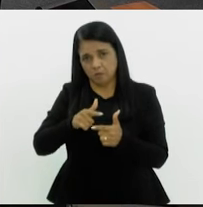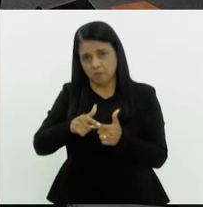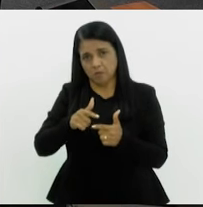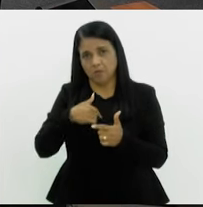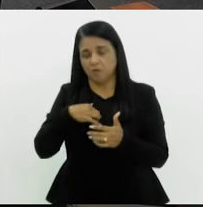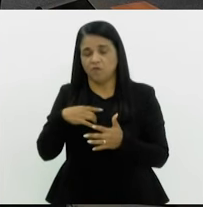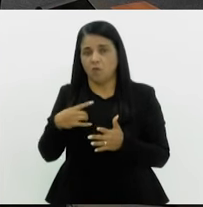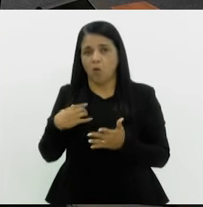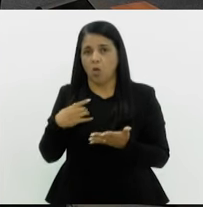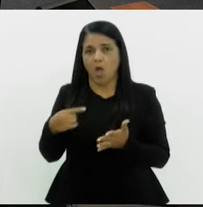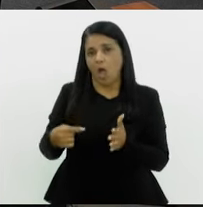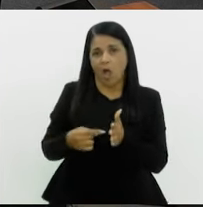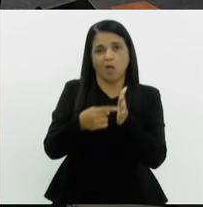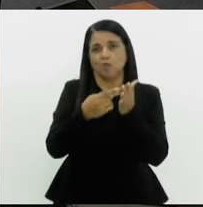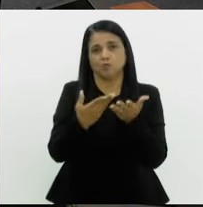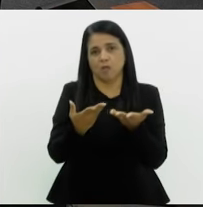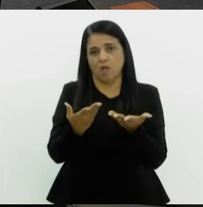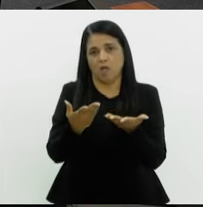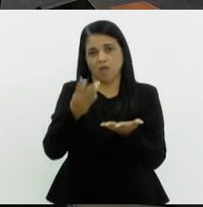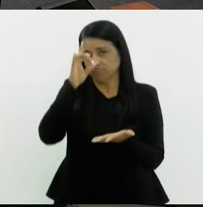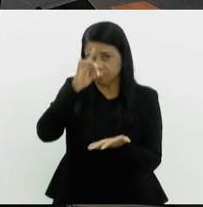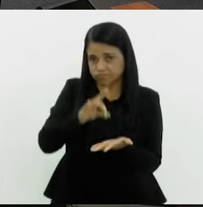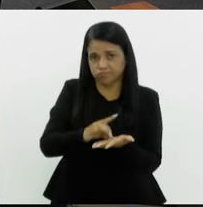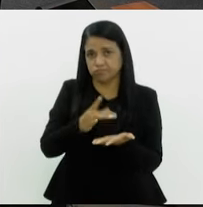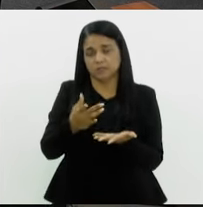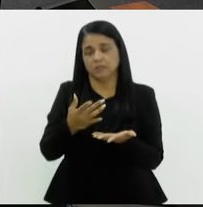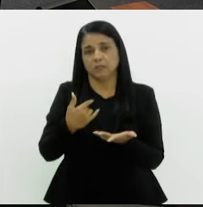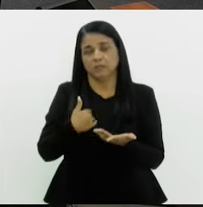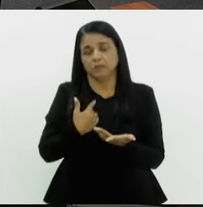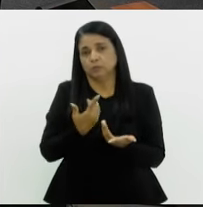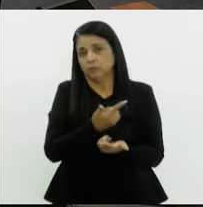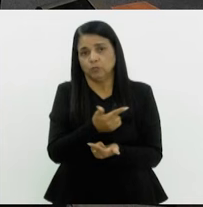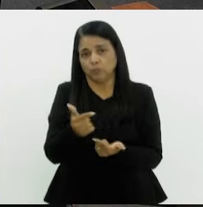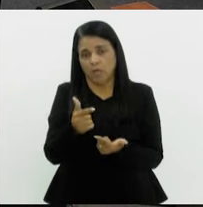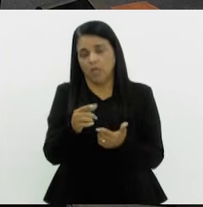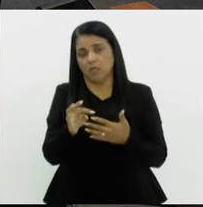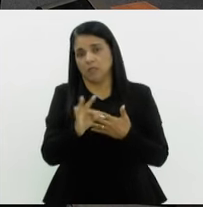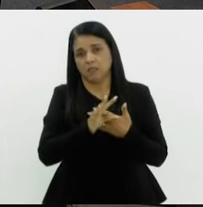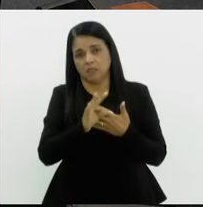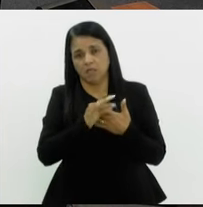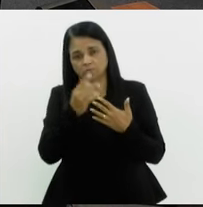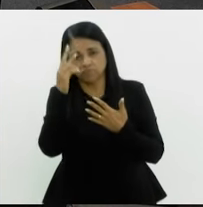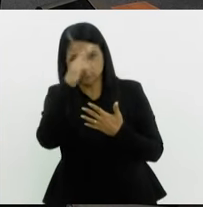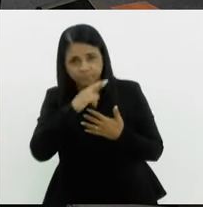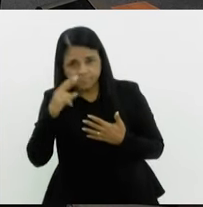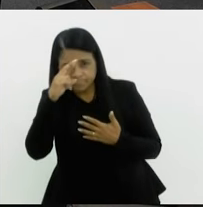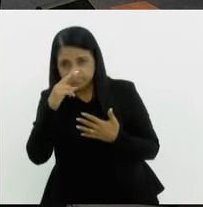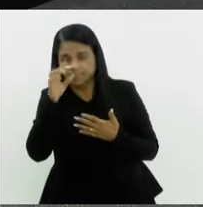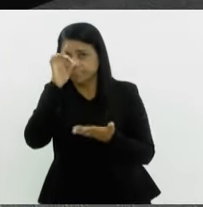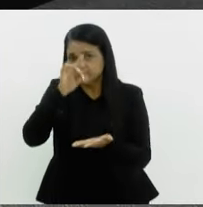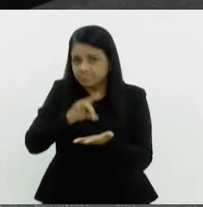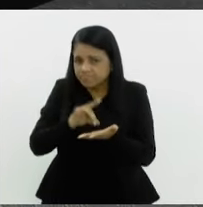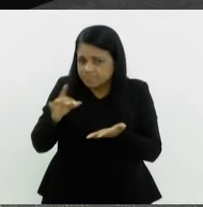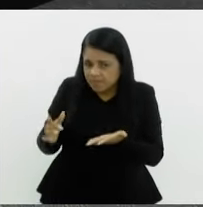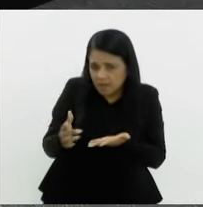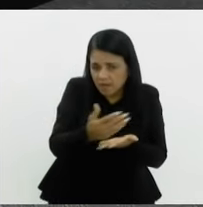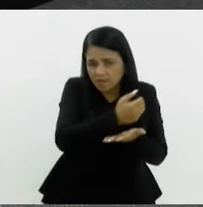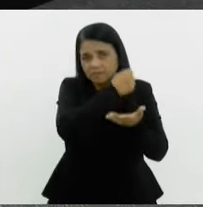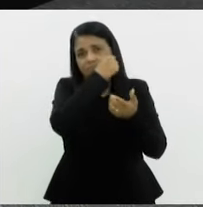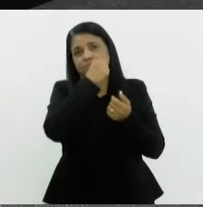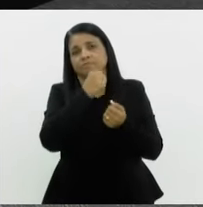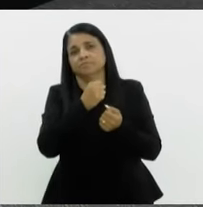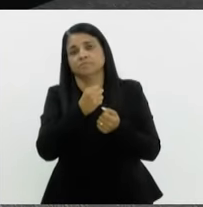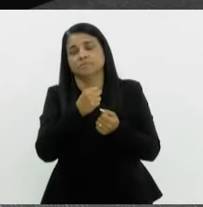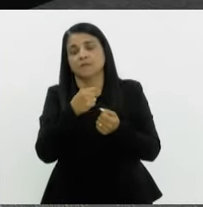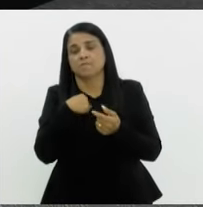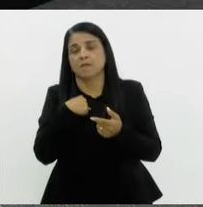de afirmar aqui, porque não temos condições técnicas para fazer o levantamento real e efetivo, mas fica